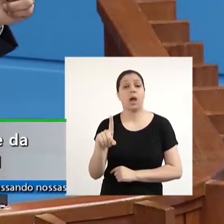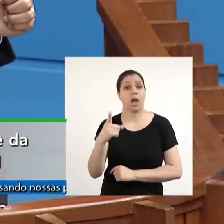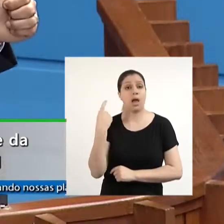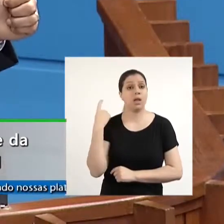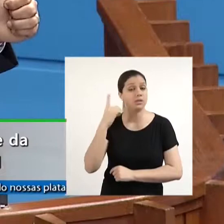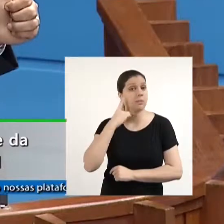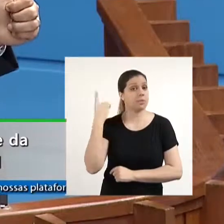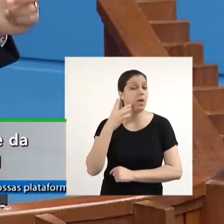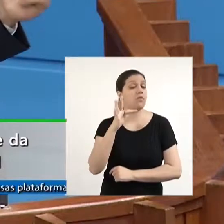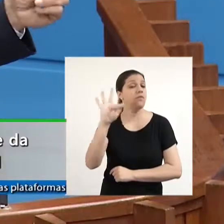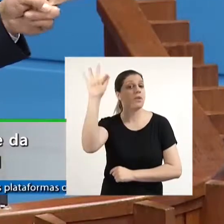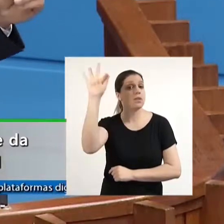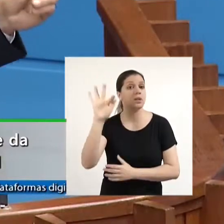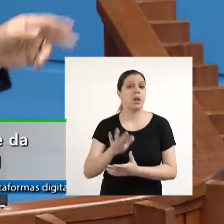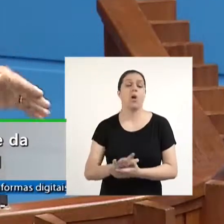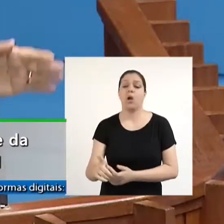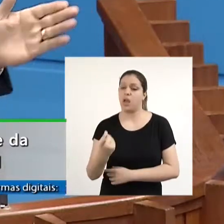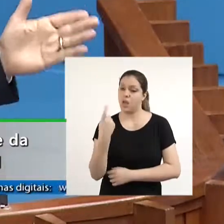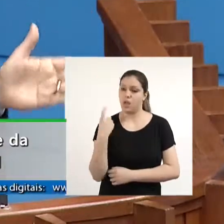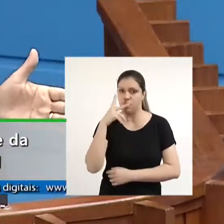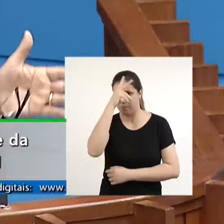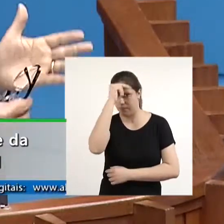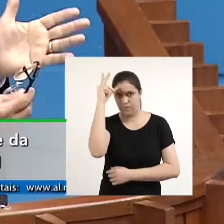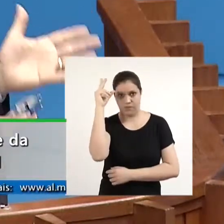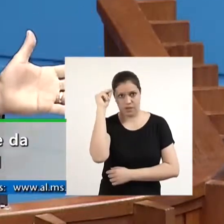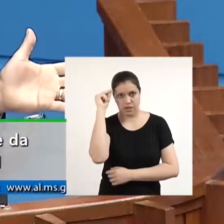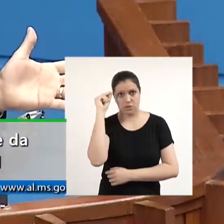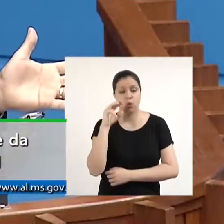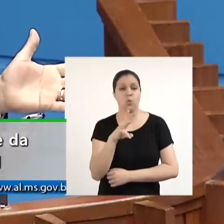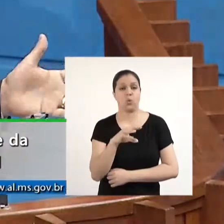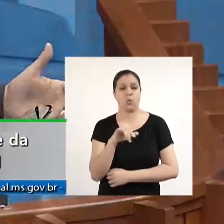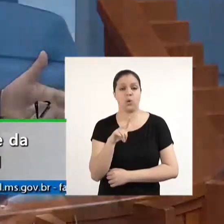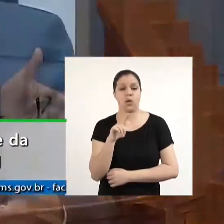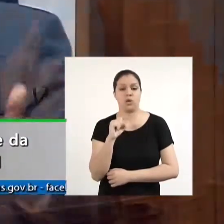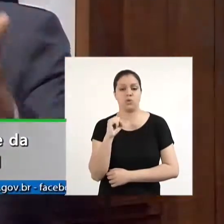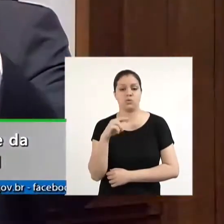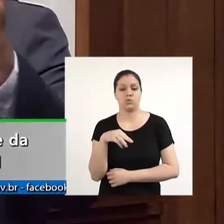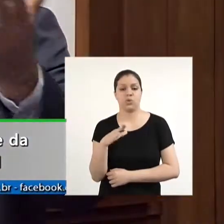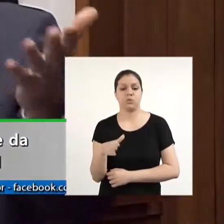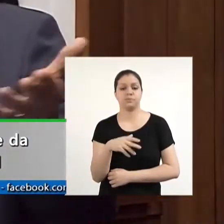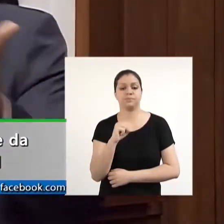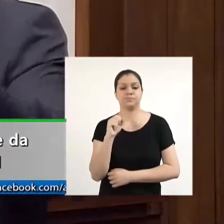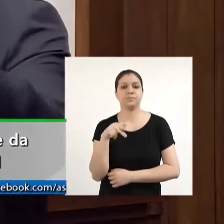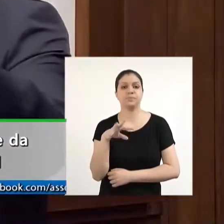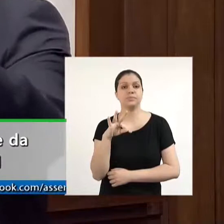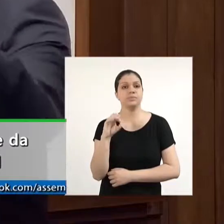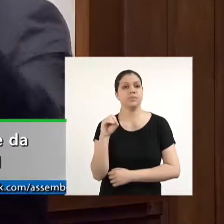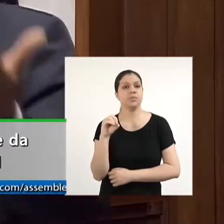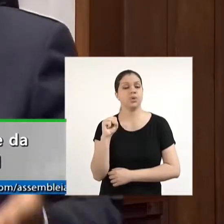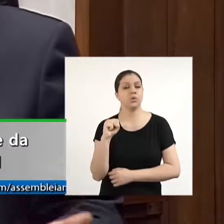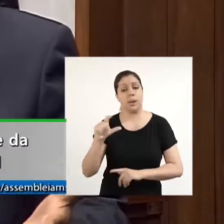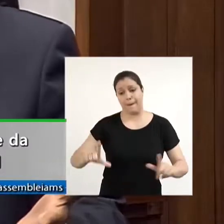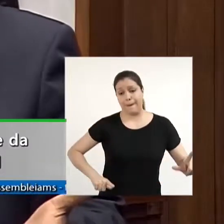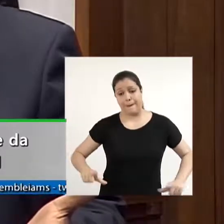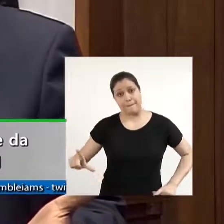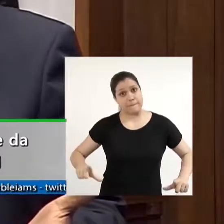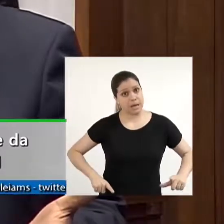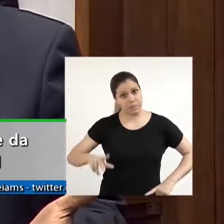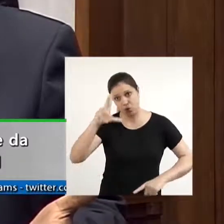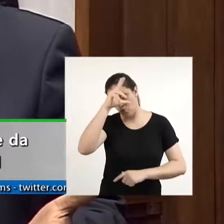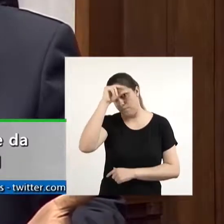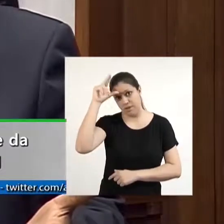ex-deputado federal, ex-prefeito por 2 momentos, que é o Wilson Santos, primo do nosso prefeito de Jataí,